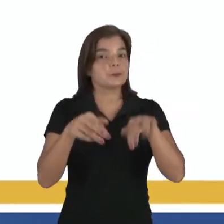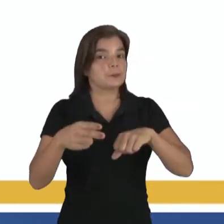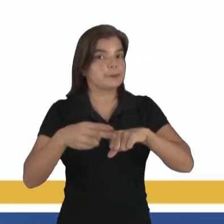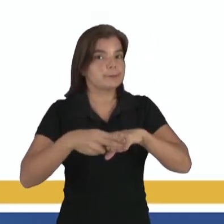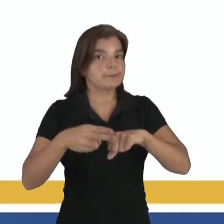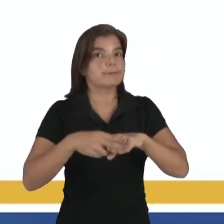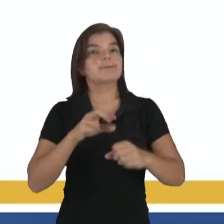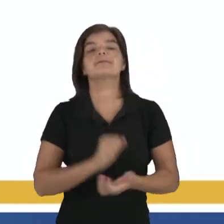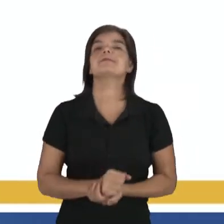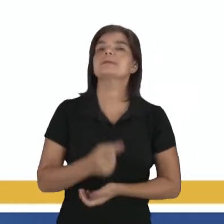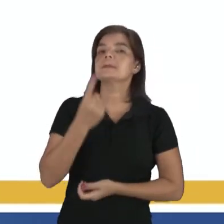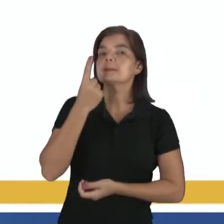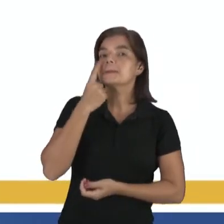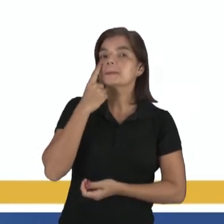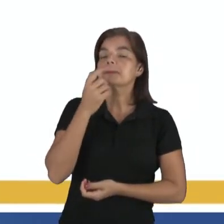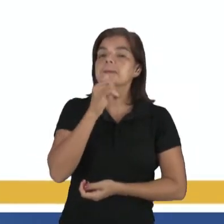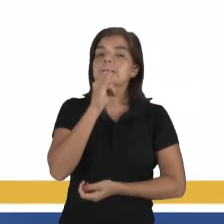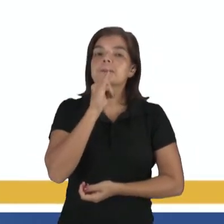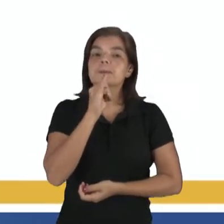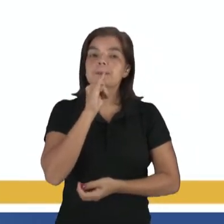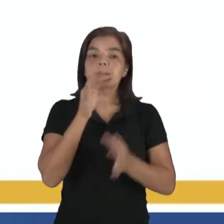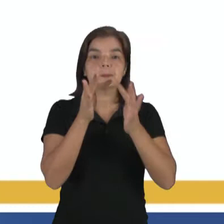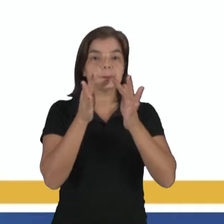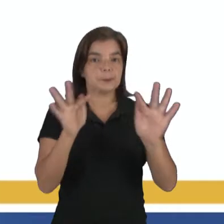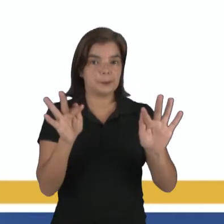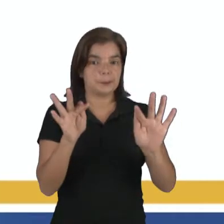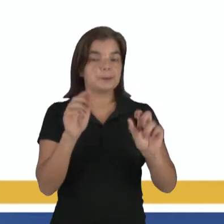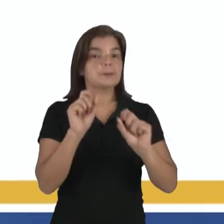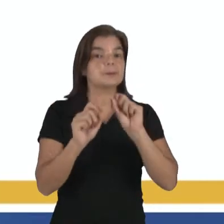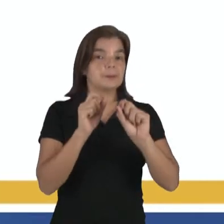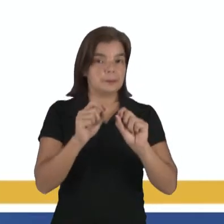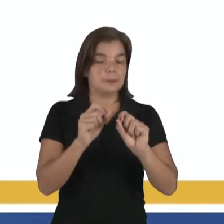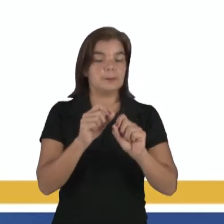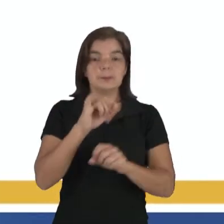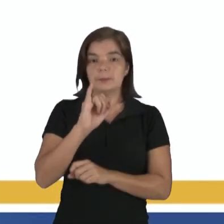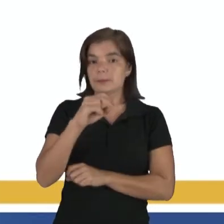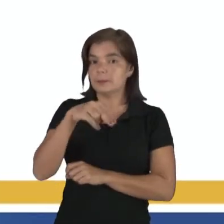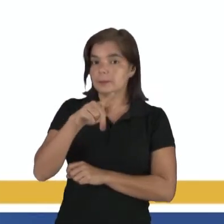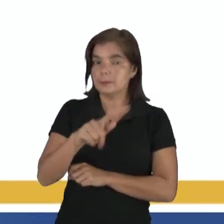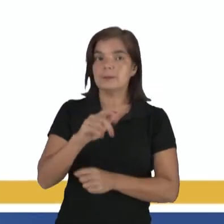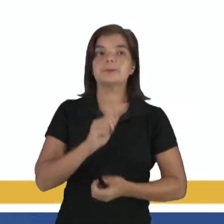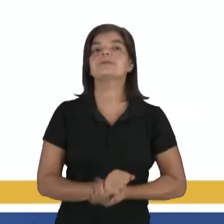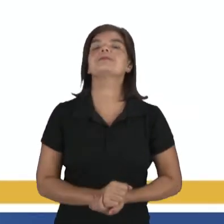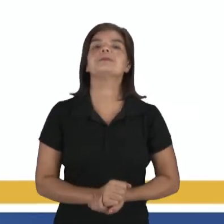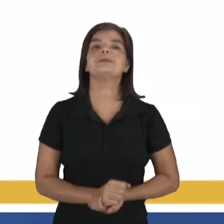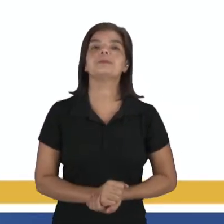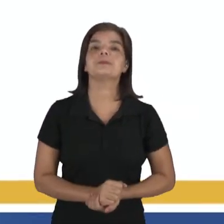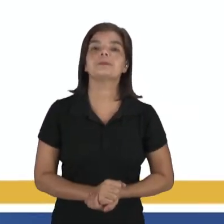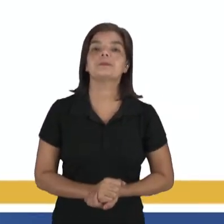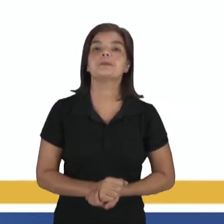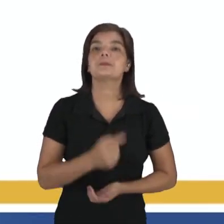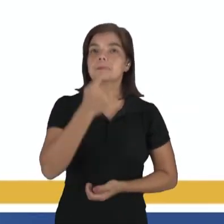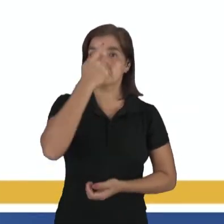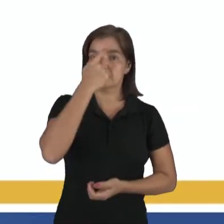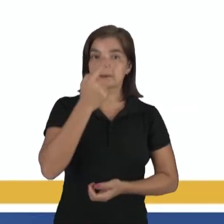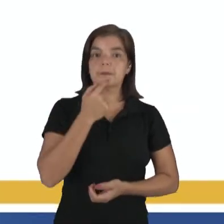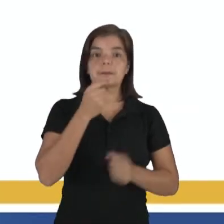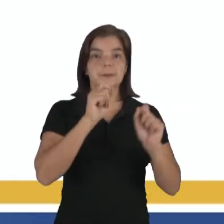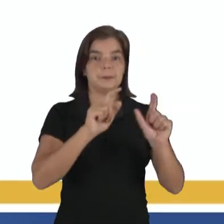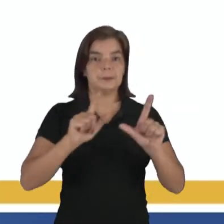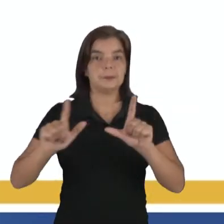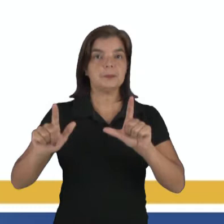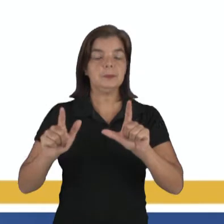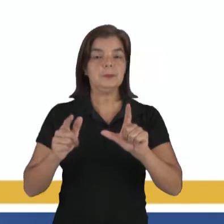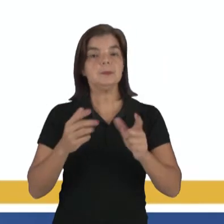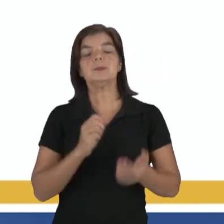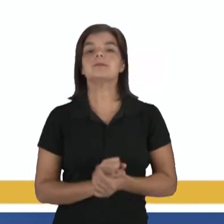verbo, tá? Observem agora um exemplo de frase sendo aplicada a essas partes da estrutura. Observem aí na tela que eu coloquei